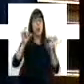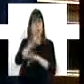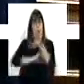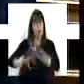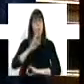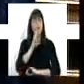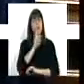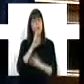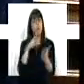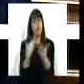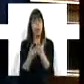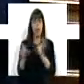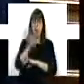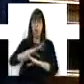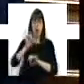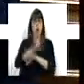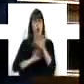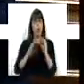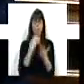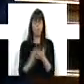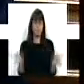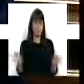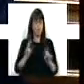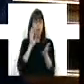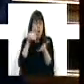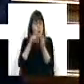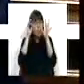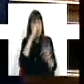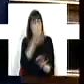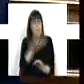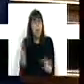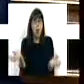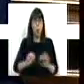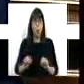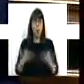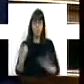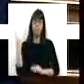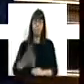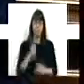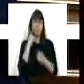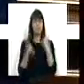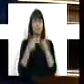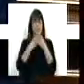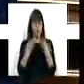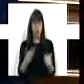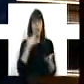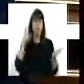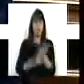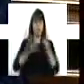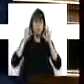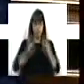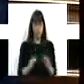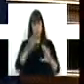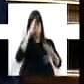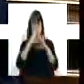que as respostas apresentadas pela Europa não têm dado quaisquer resultados práticos. Impõe-se, portanto, a procura de uma solução efetiva,